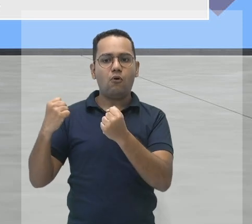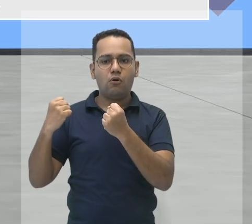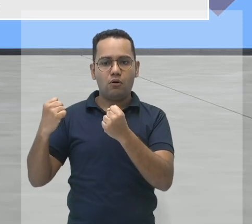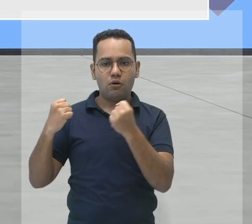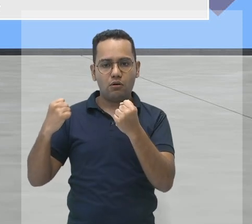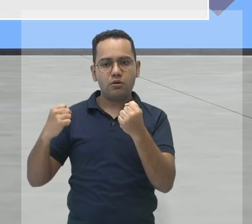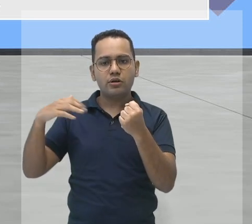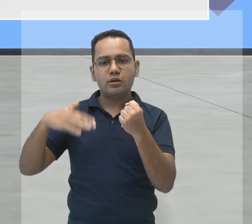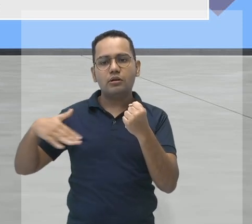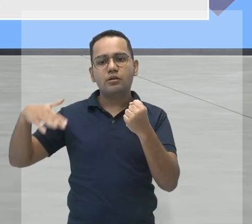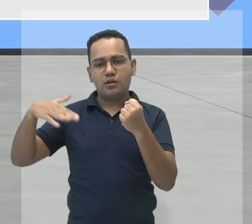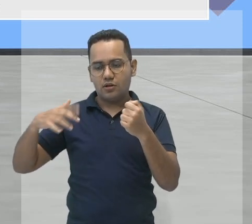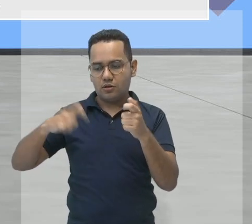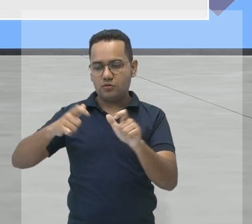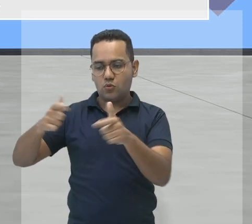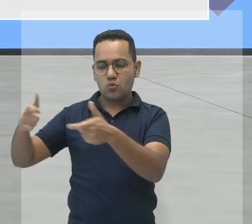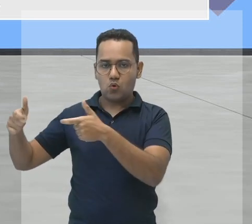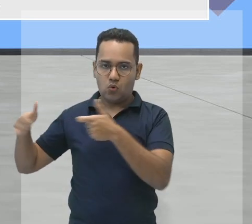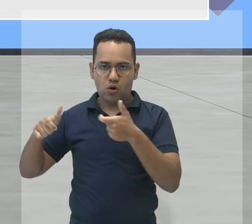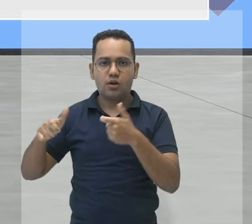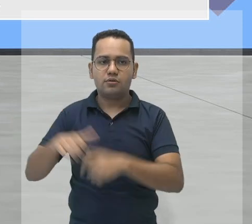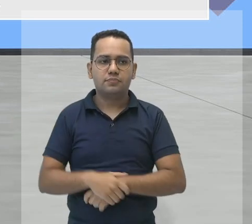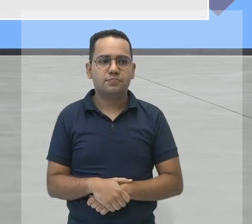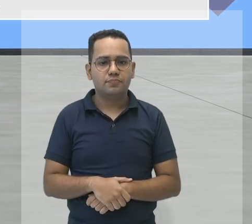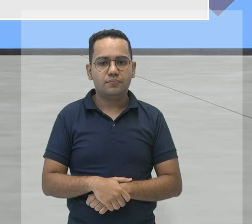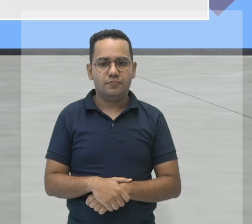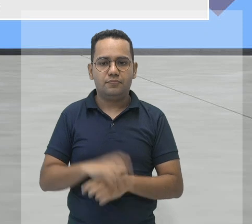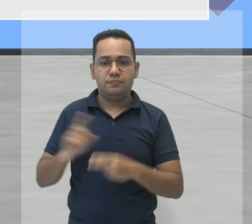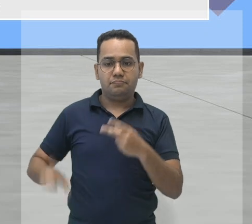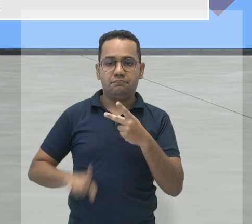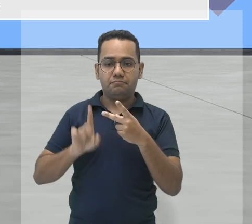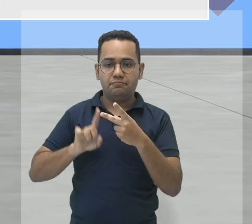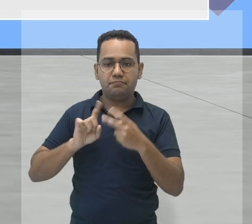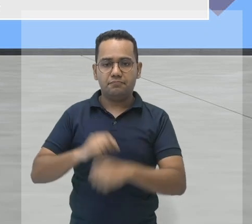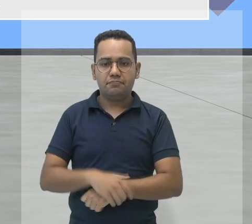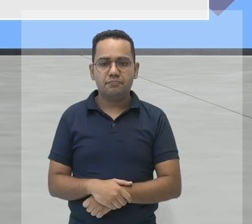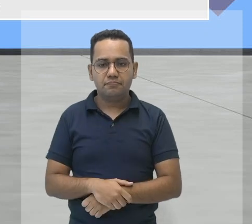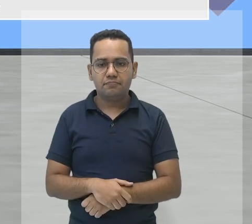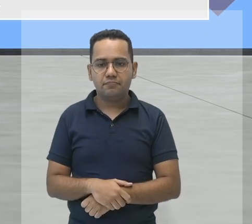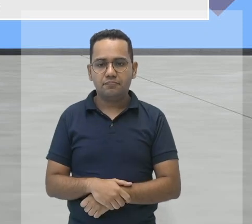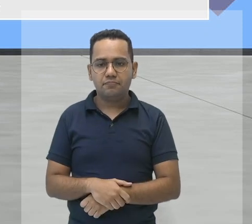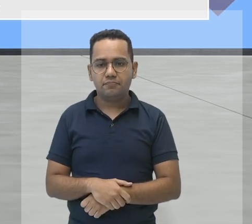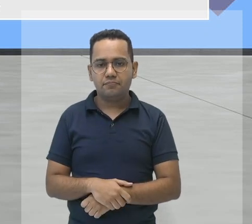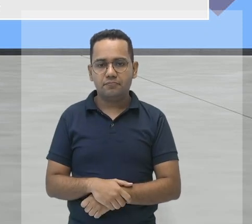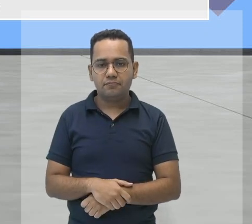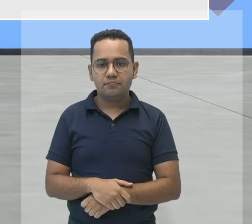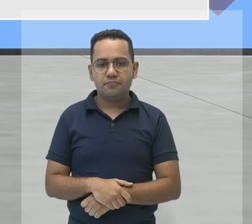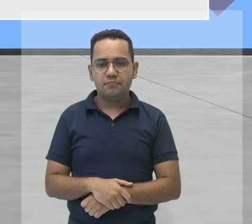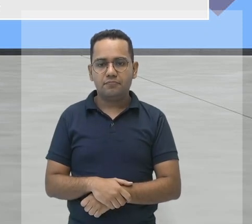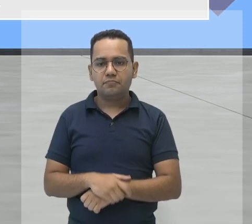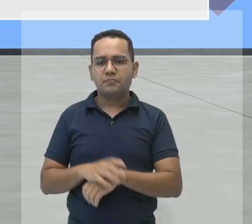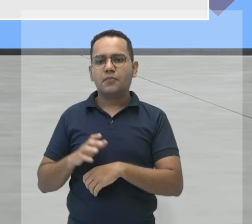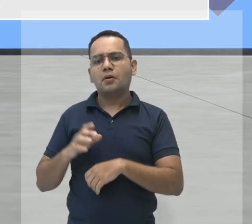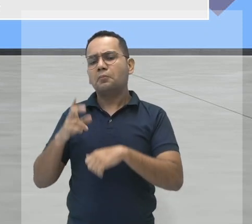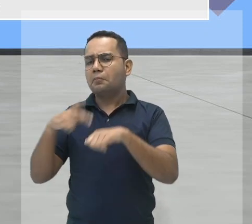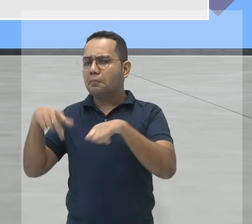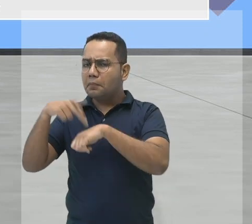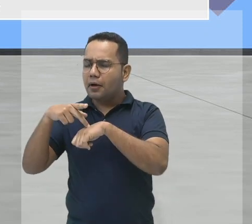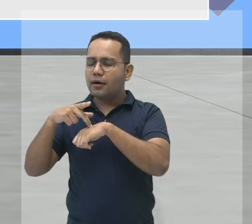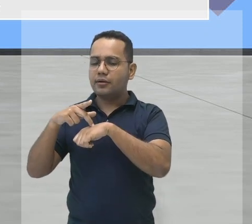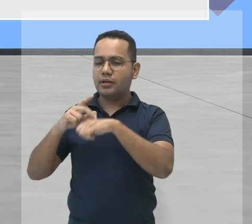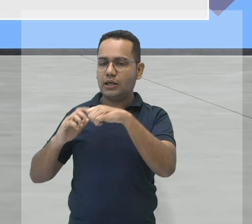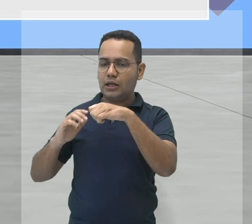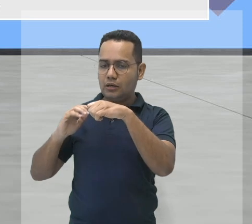economias voltadas ali às regiões que formam os blocos econômicos. Também a gente tem uma outra questão. Para os países